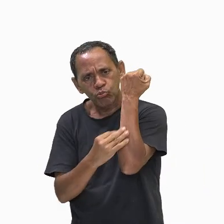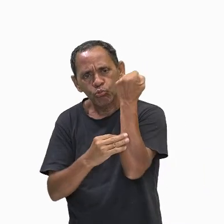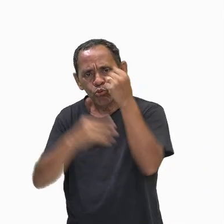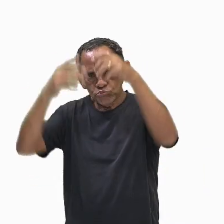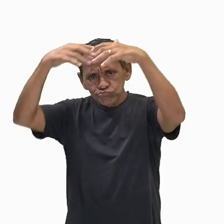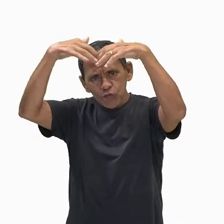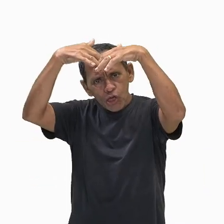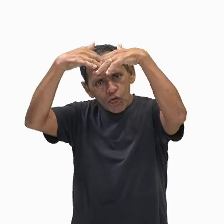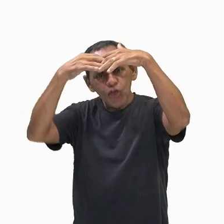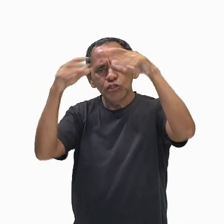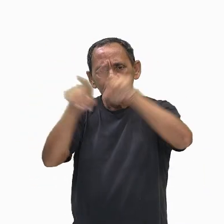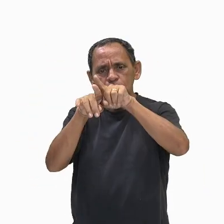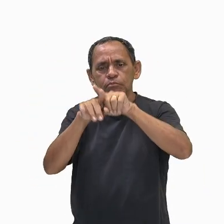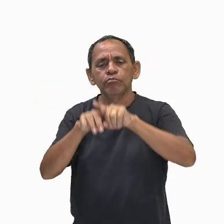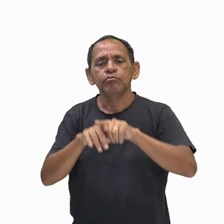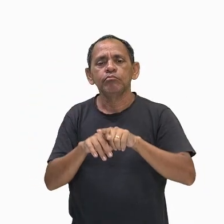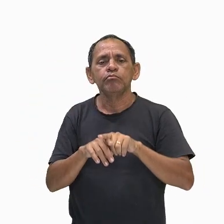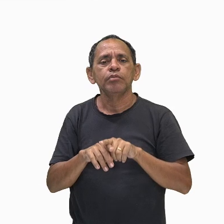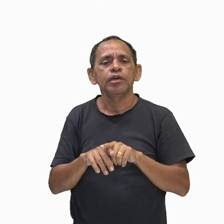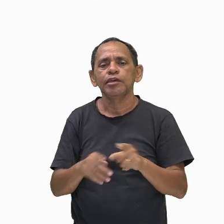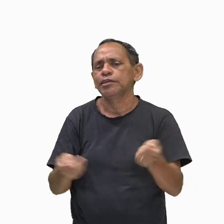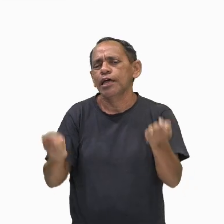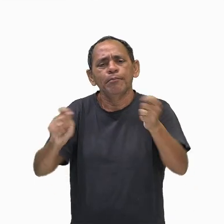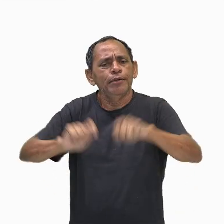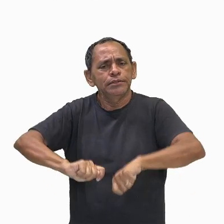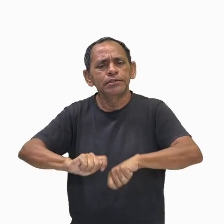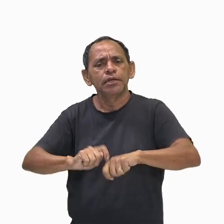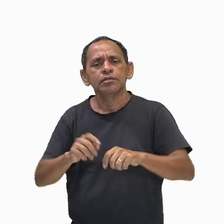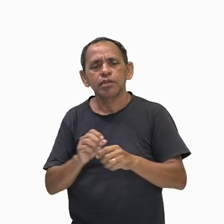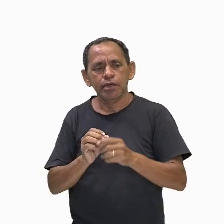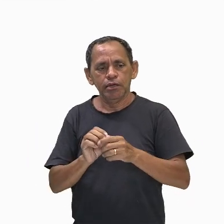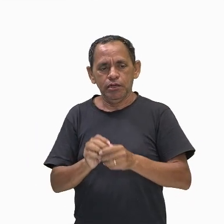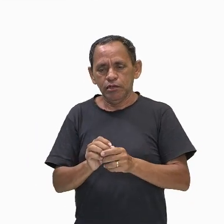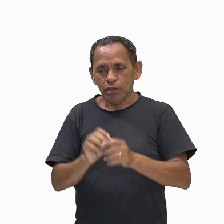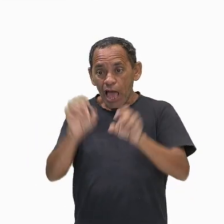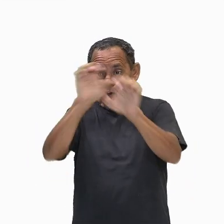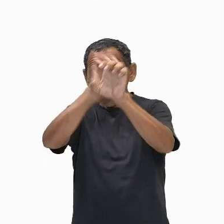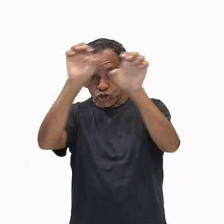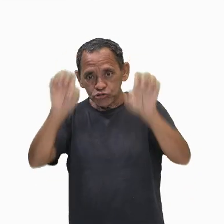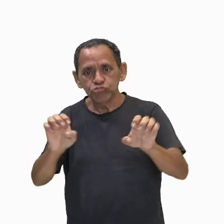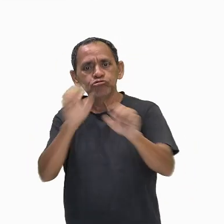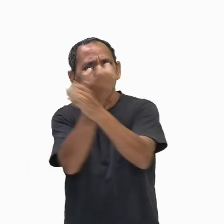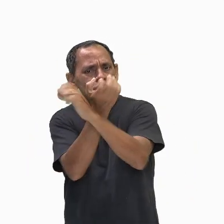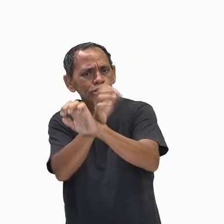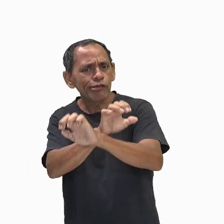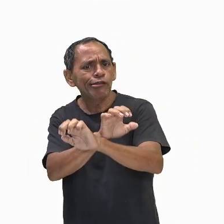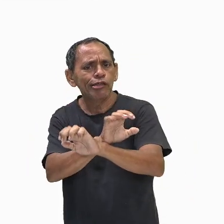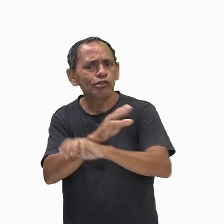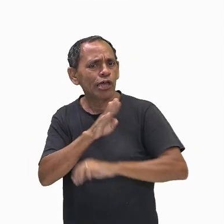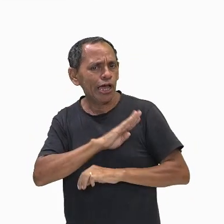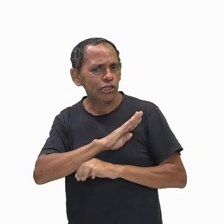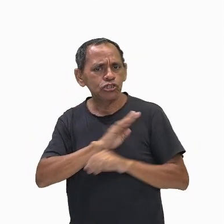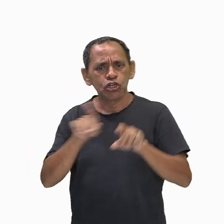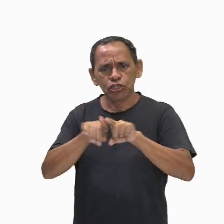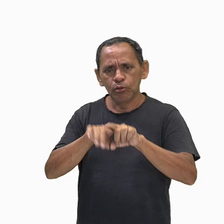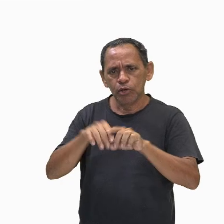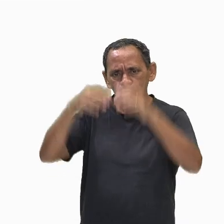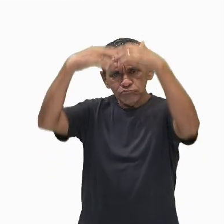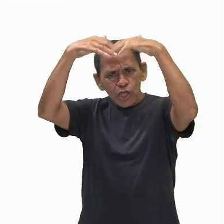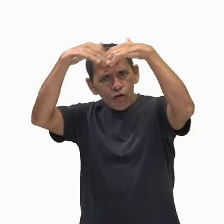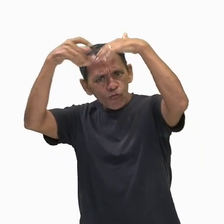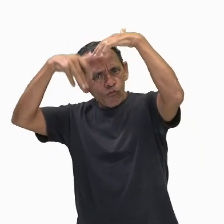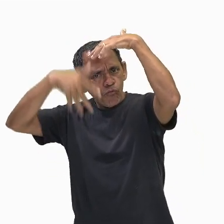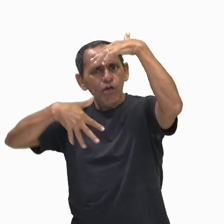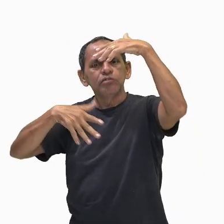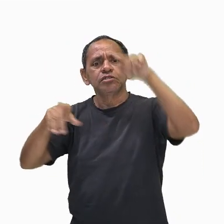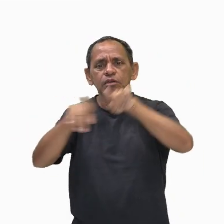e incapacitante que afeta a musculatura esquelética, cardíaca e o sistema nervoso, mas é uma condição rara, lembrando a vocês.